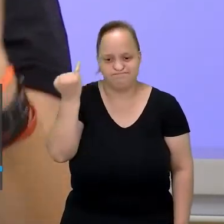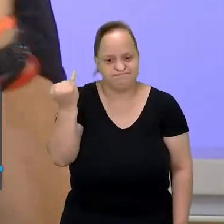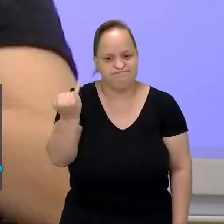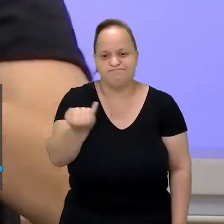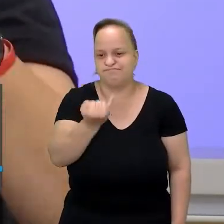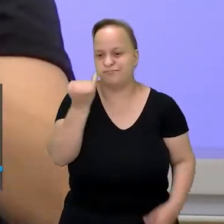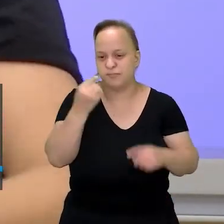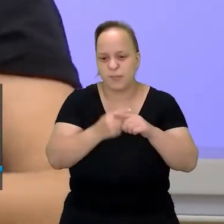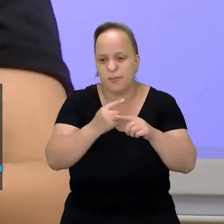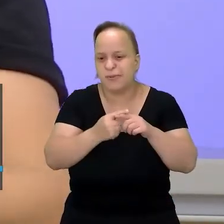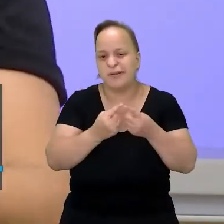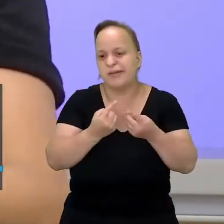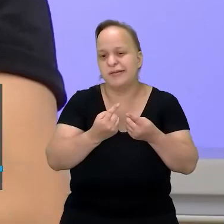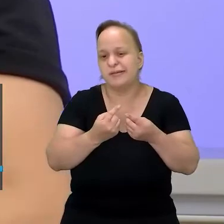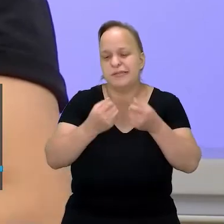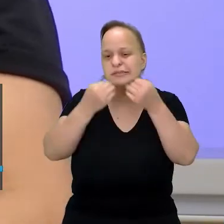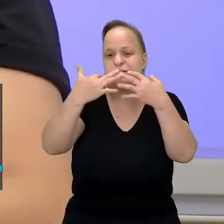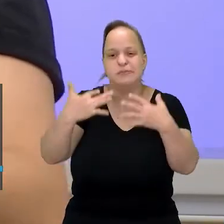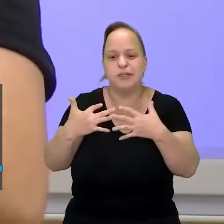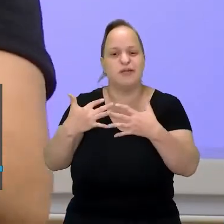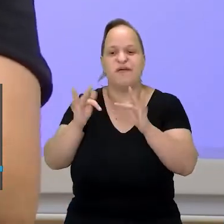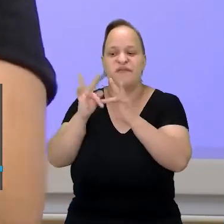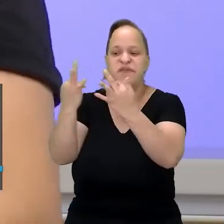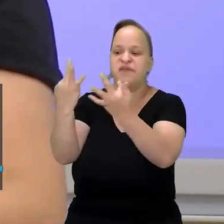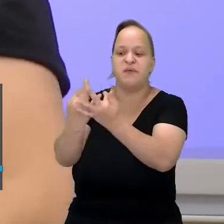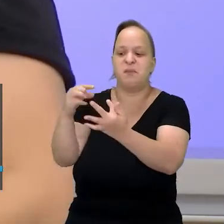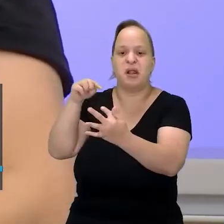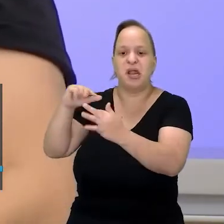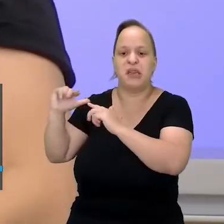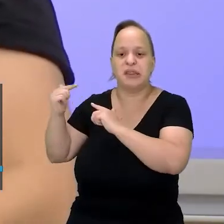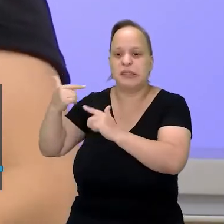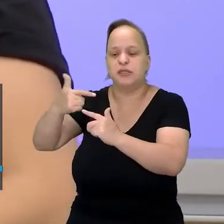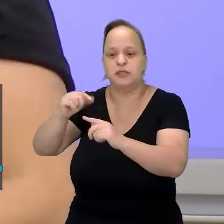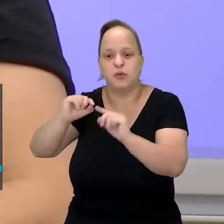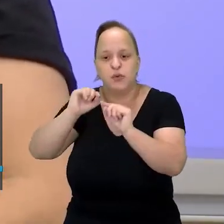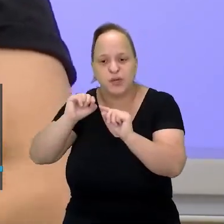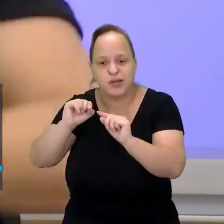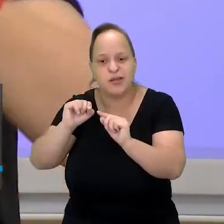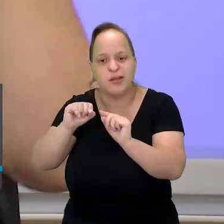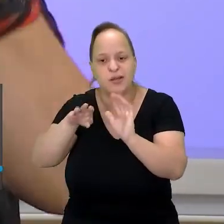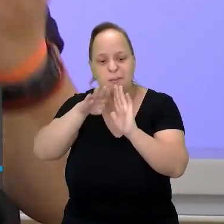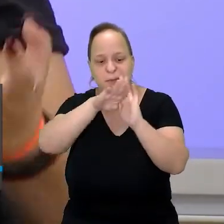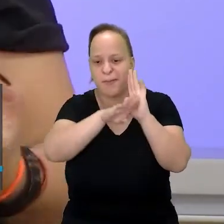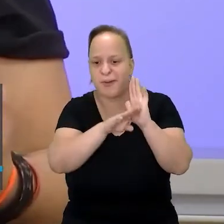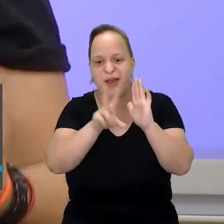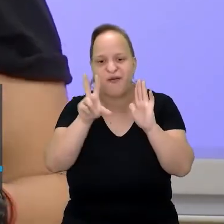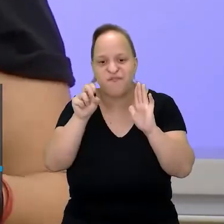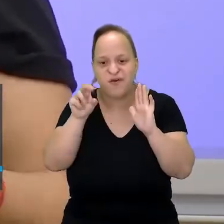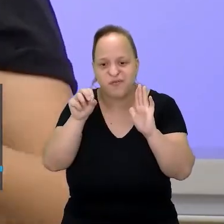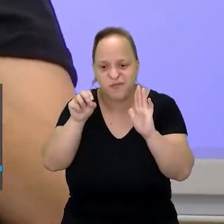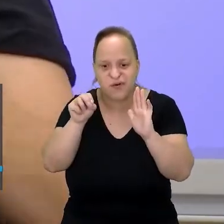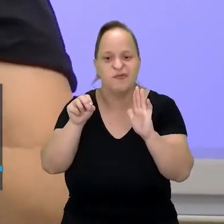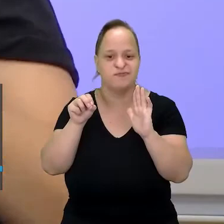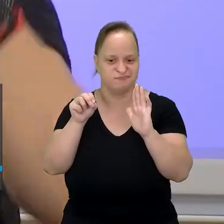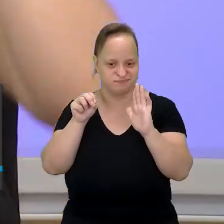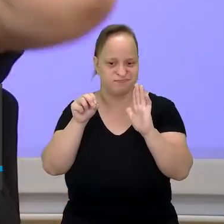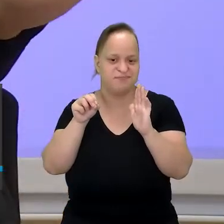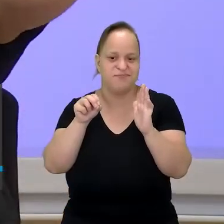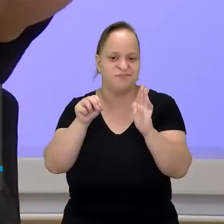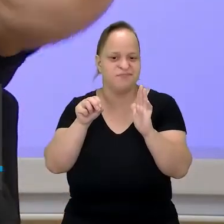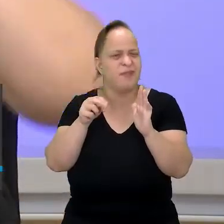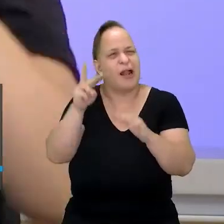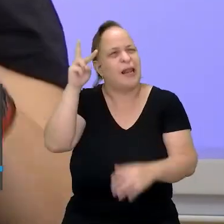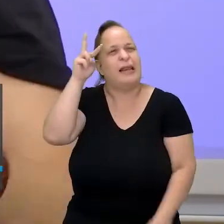Quando você fala sobre tradição de família, é a receita da avó, entendeu? Quando você fala sobre essas coisas, o que